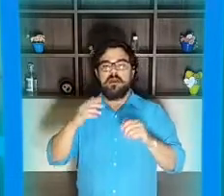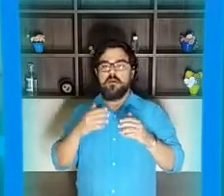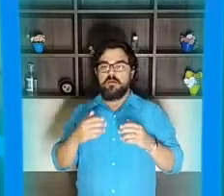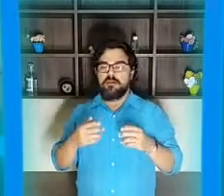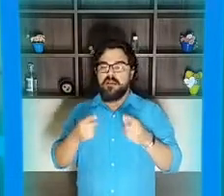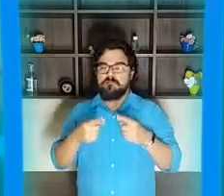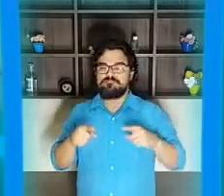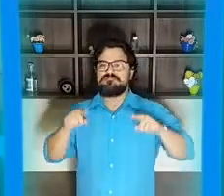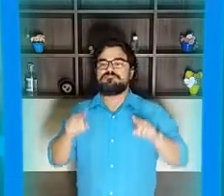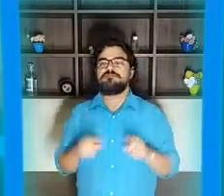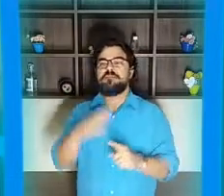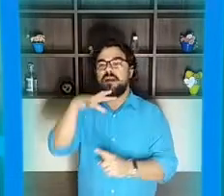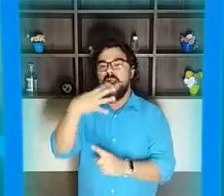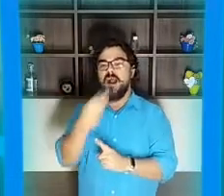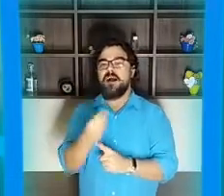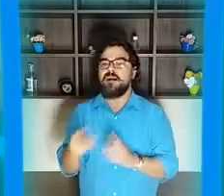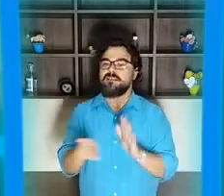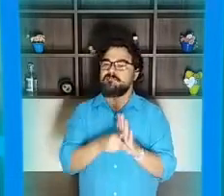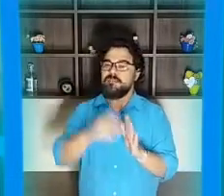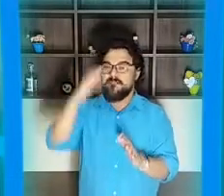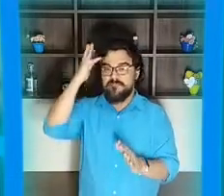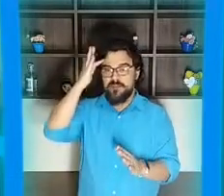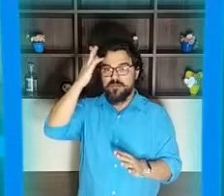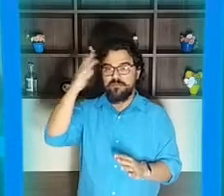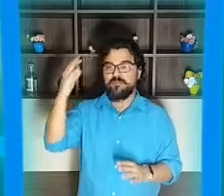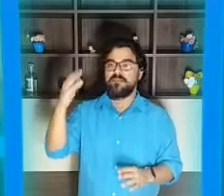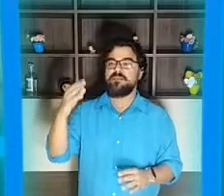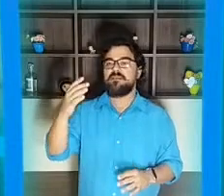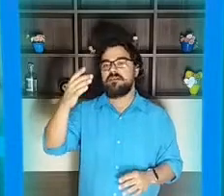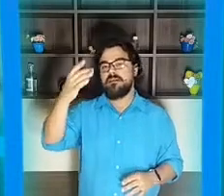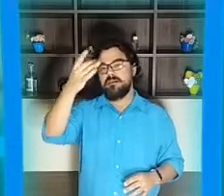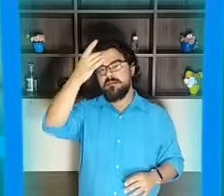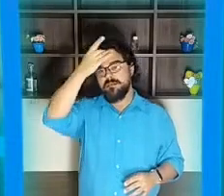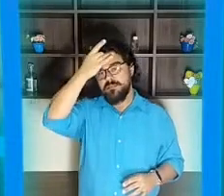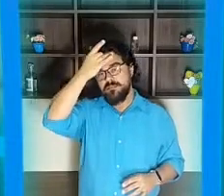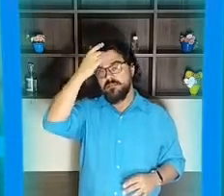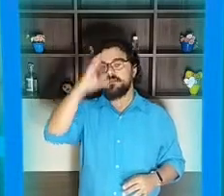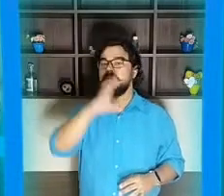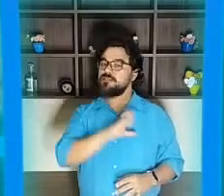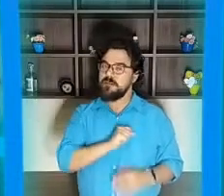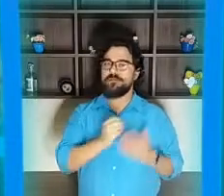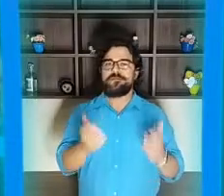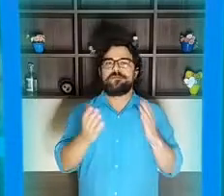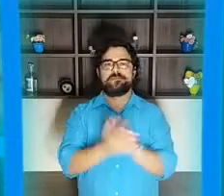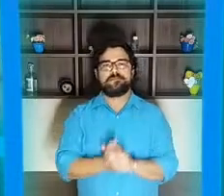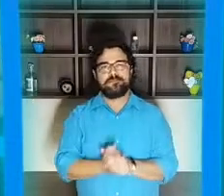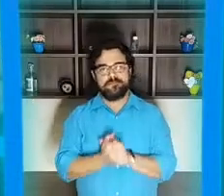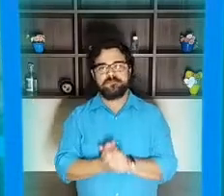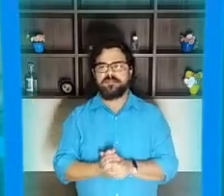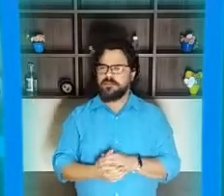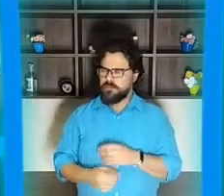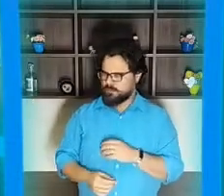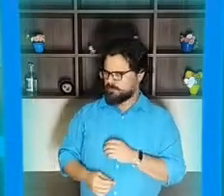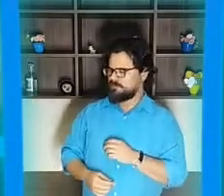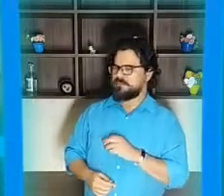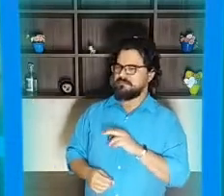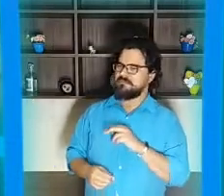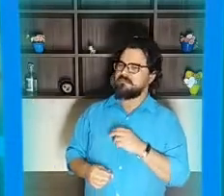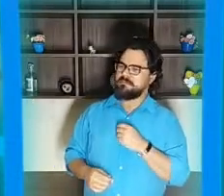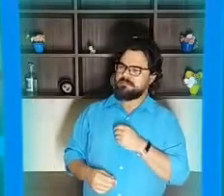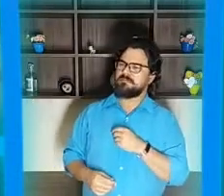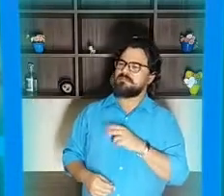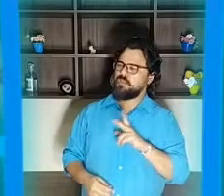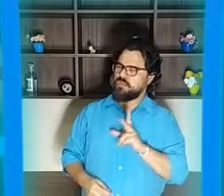arte, filosofia, espiritualidade e amor. Nossa, os ingredientes são bons, hein?